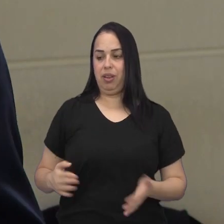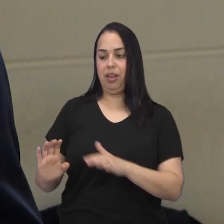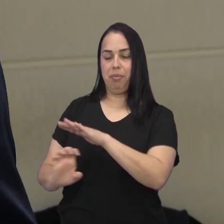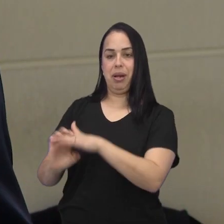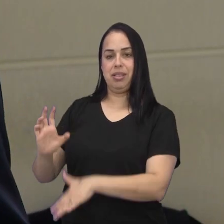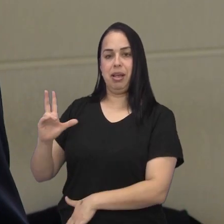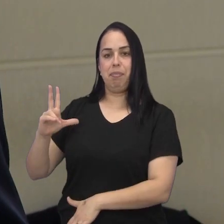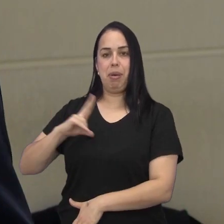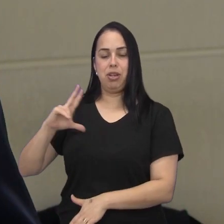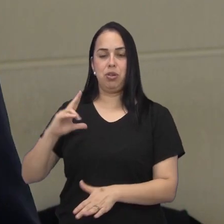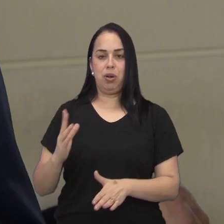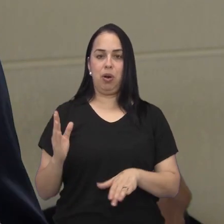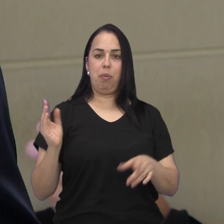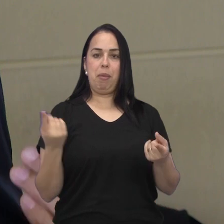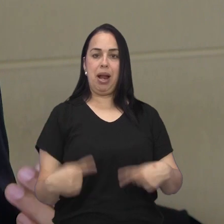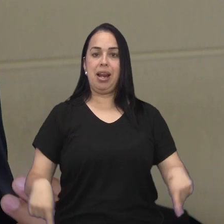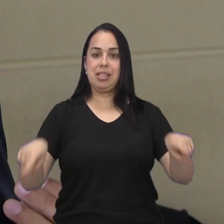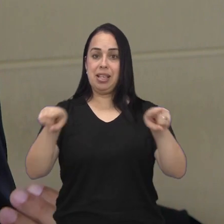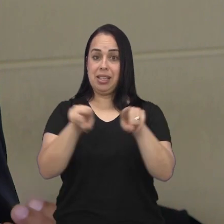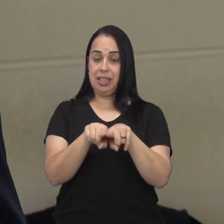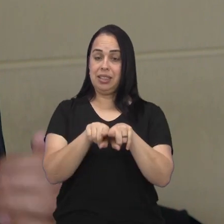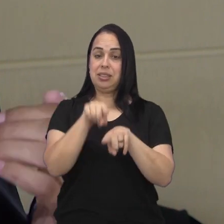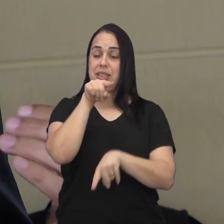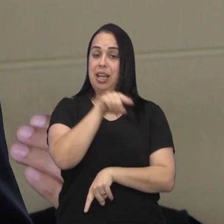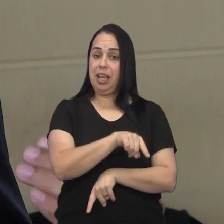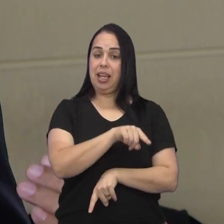setor público e o setor privado, onde o poder